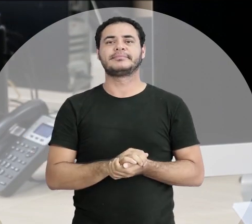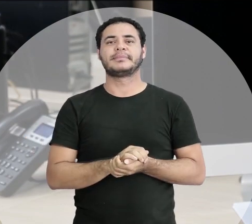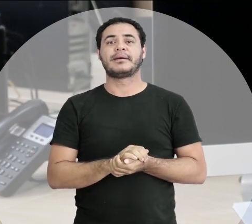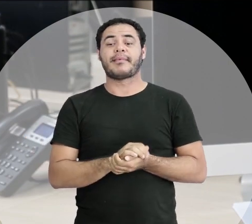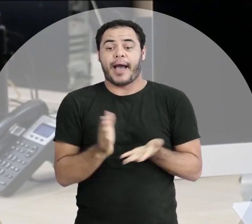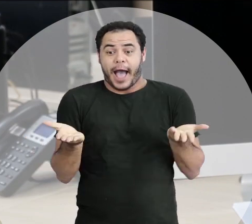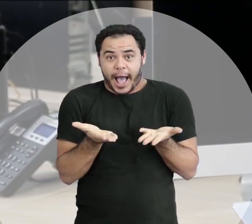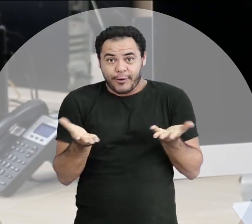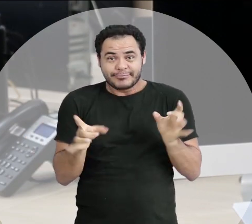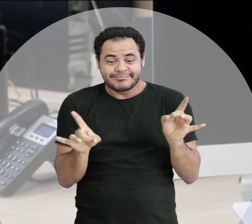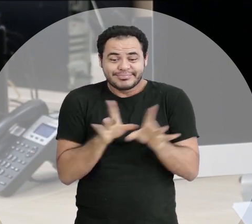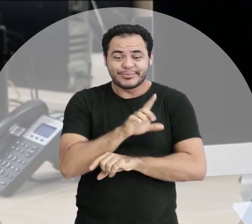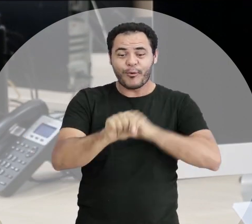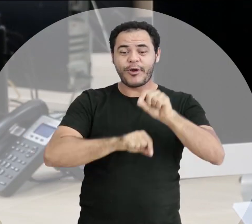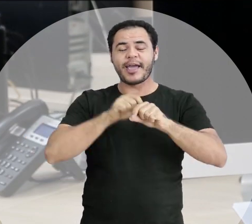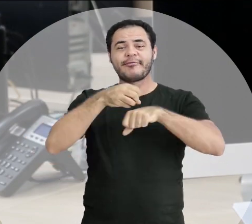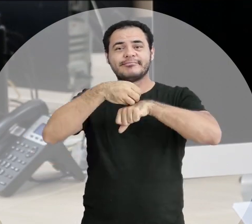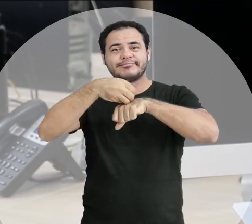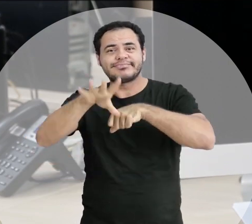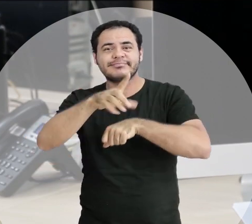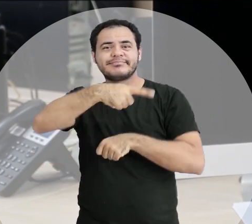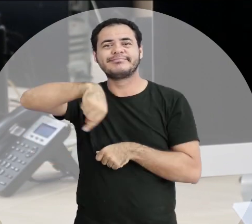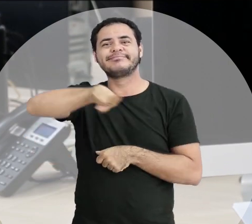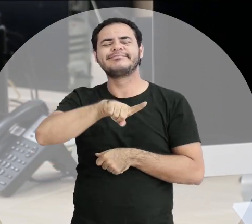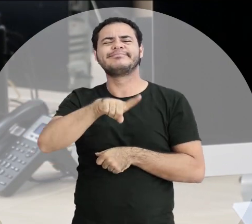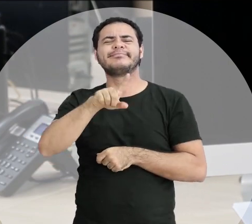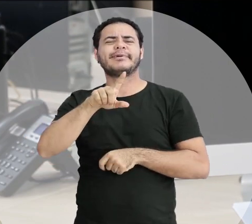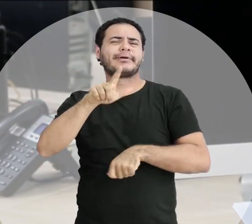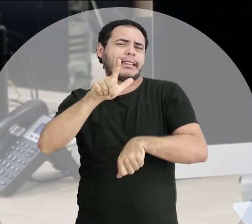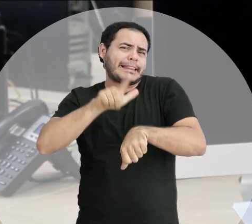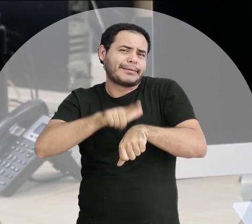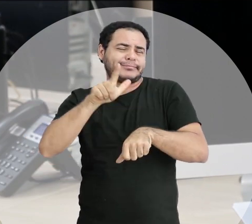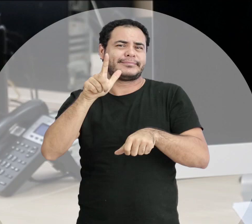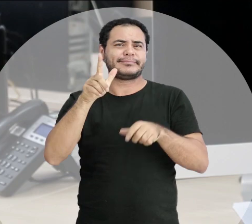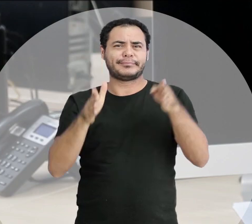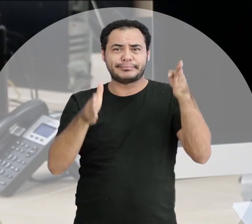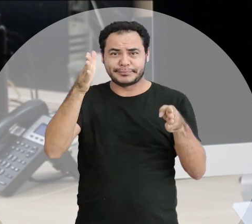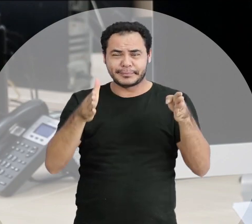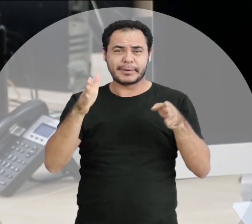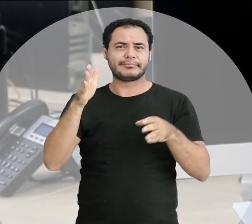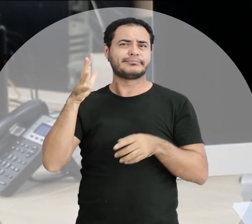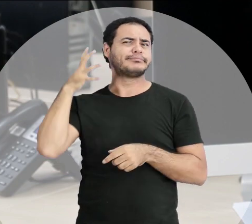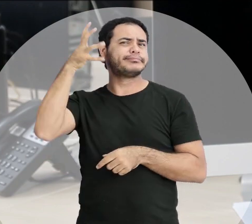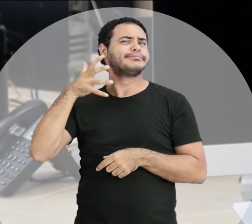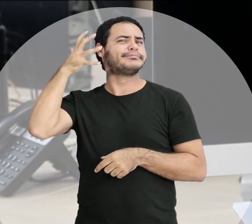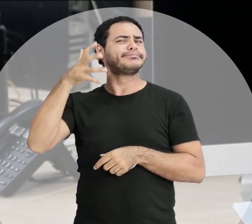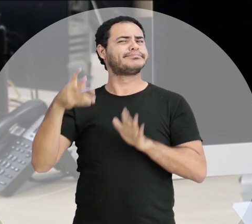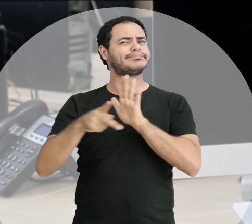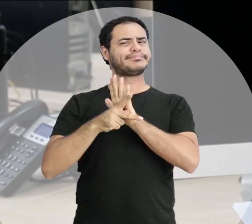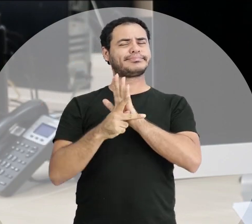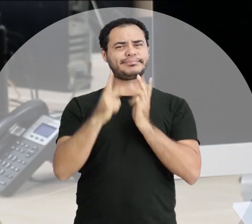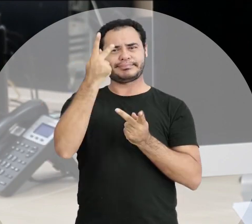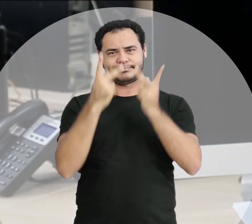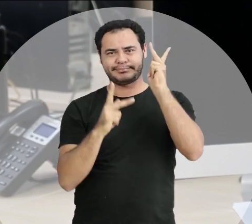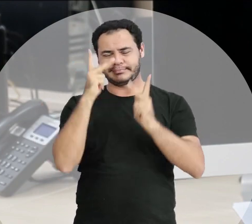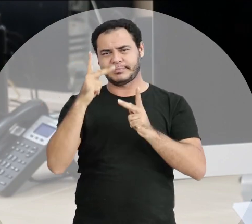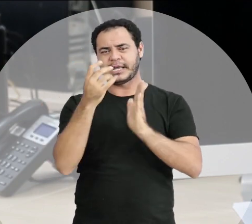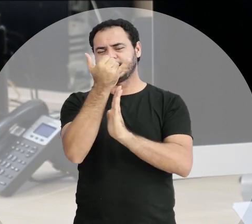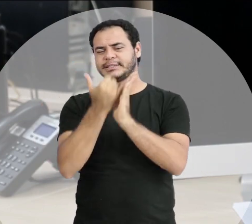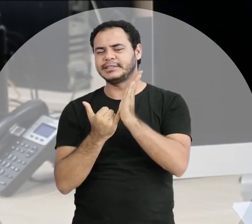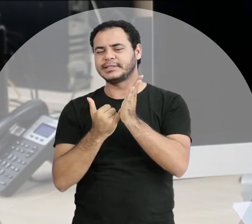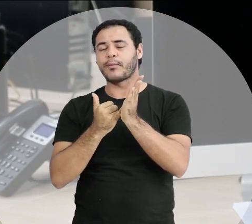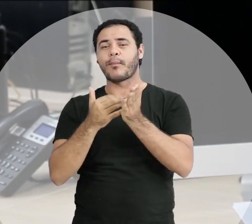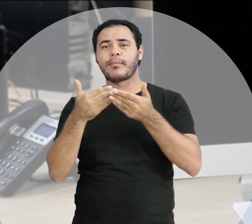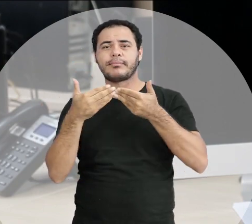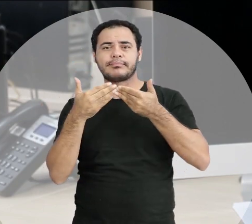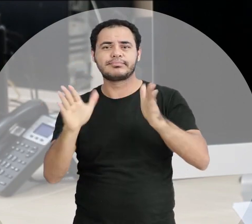gente termina a ação desta semana com uma iniciativa carnavalesca. Ela vem do campo de Fortaleza, que está com inscrições abertas até o